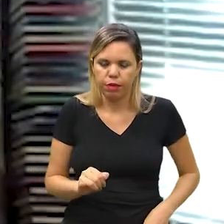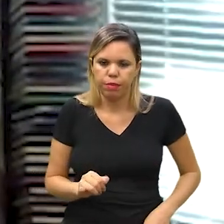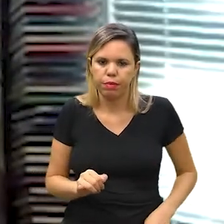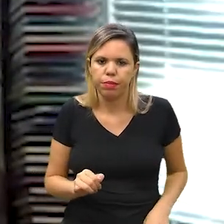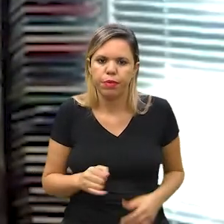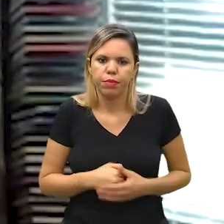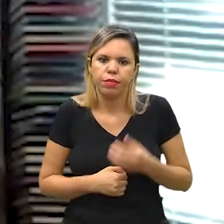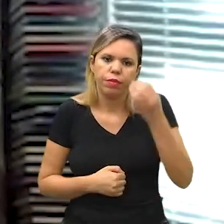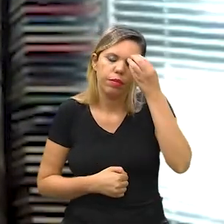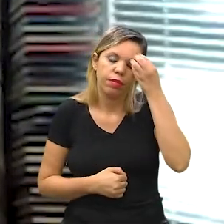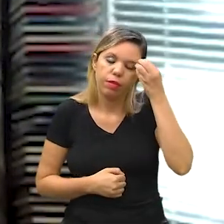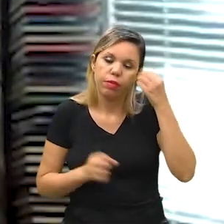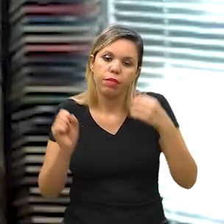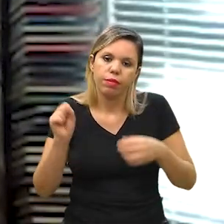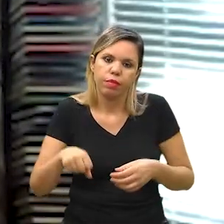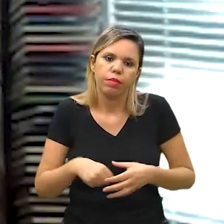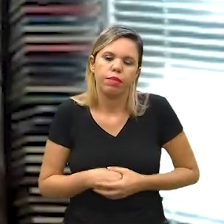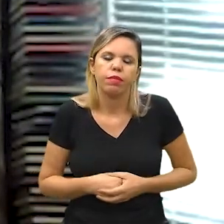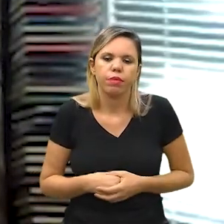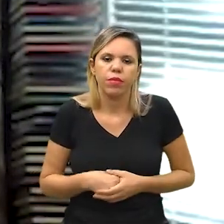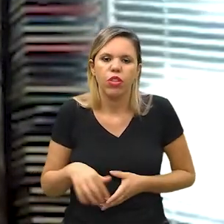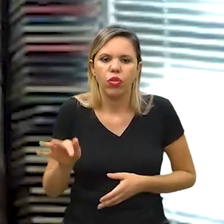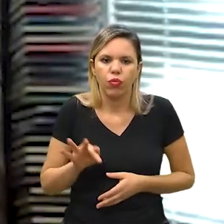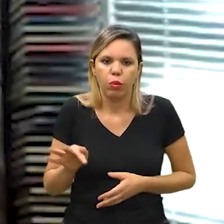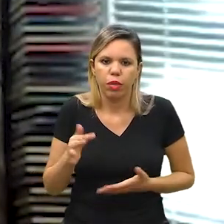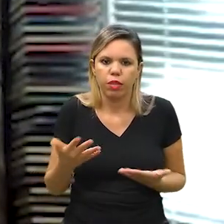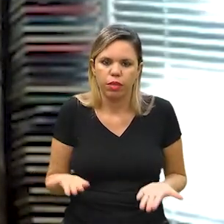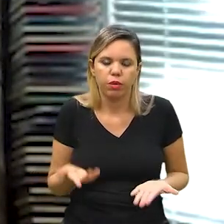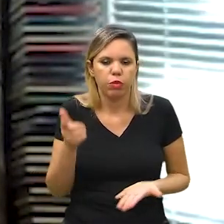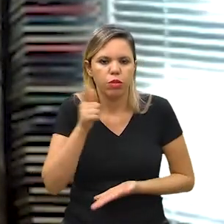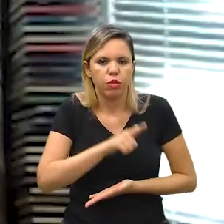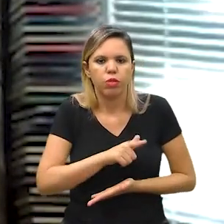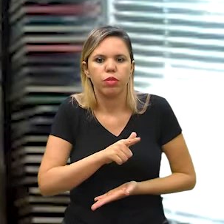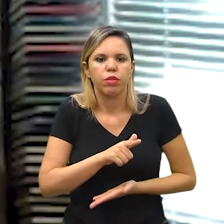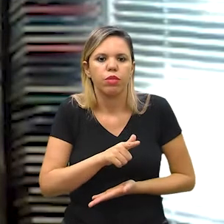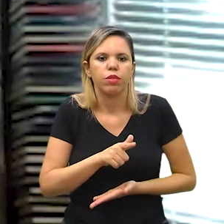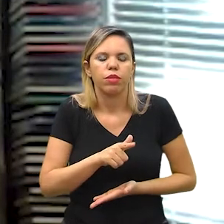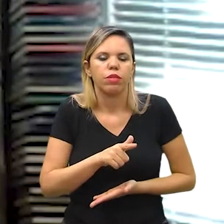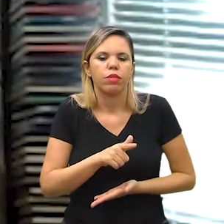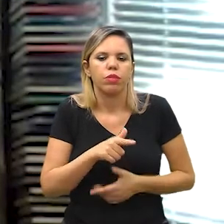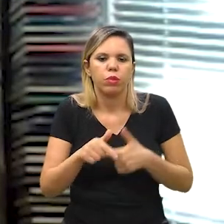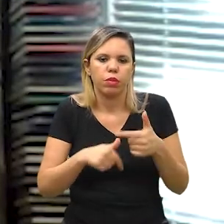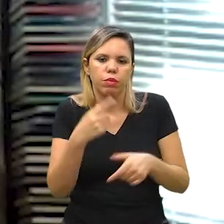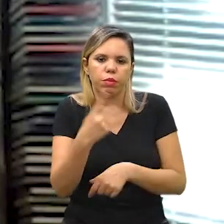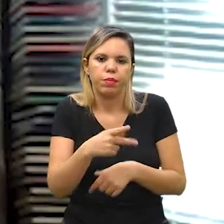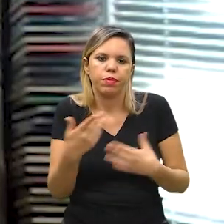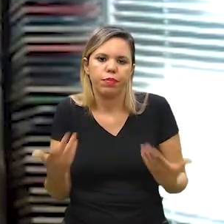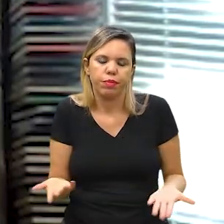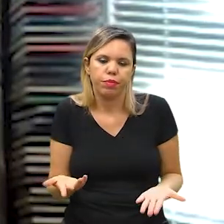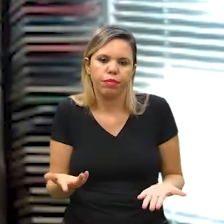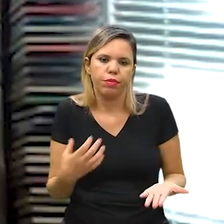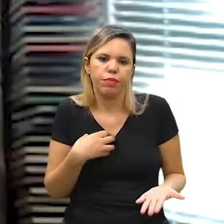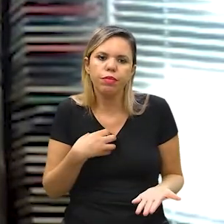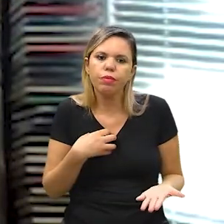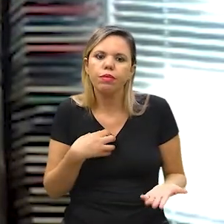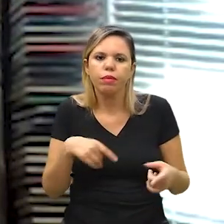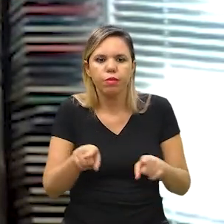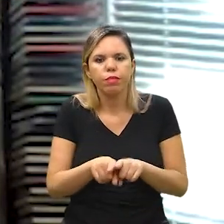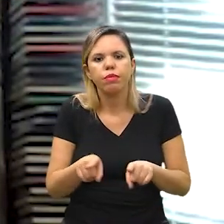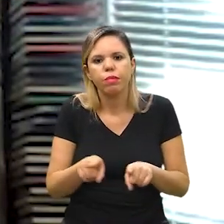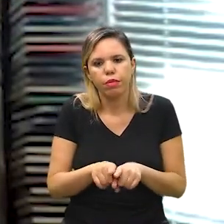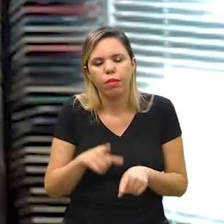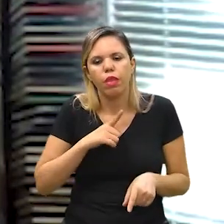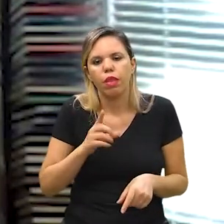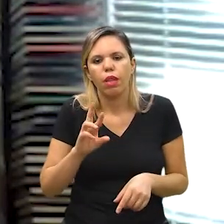MEI, eles acabaram sim se formalizando para conseguirem executar o seu trabalho, né, de uma maneira